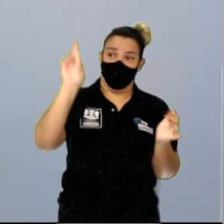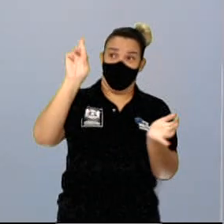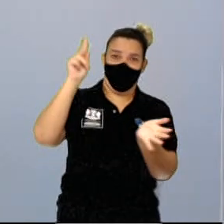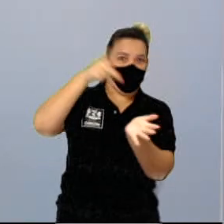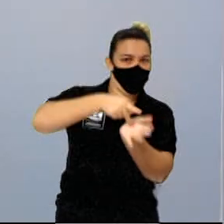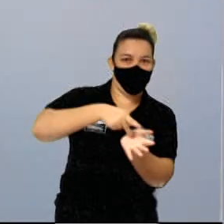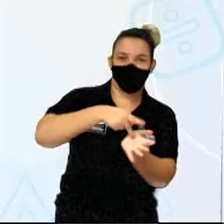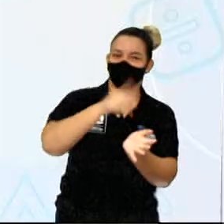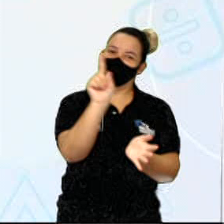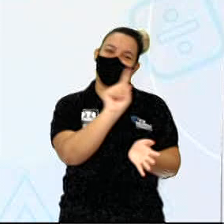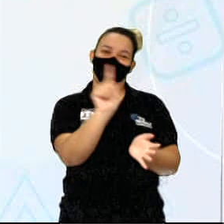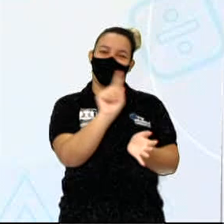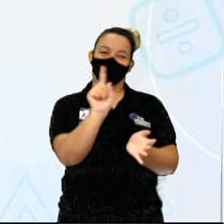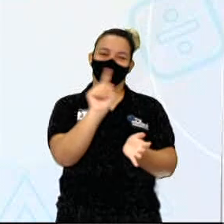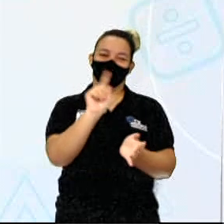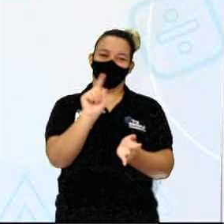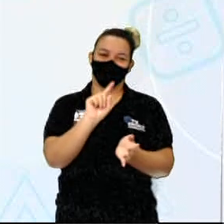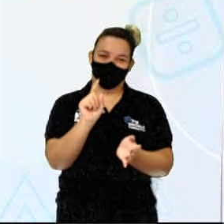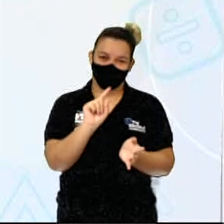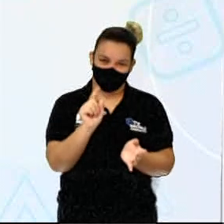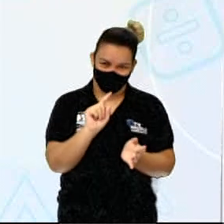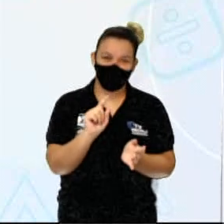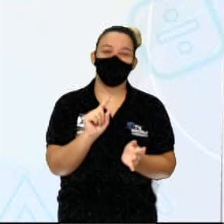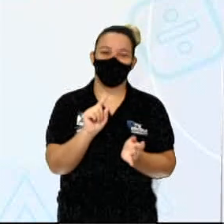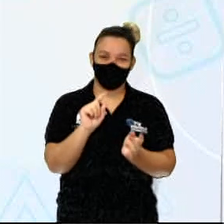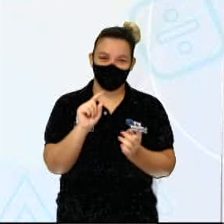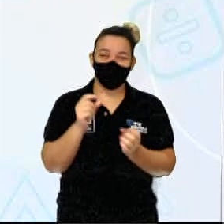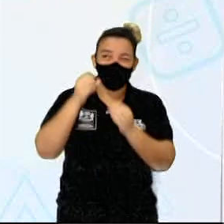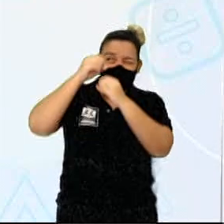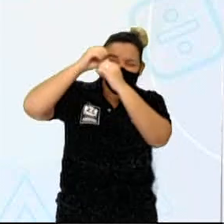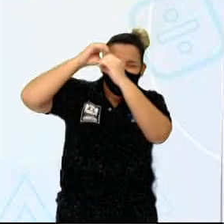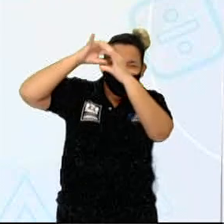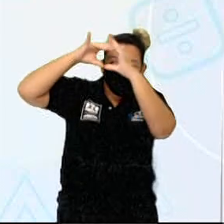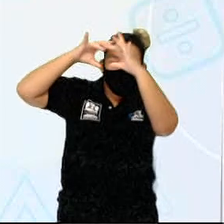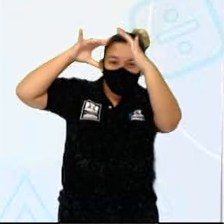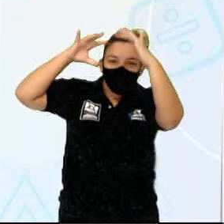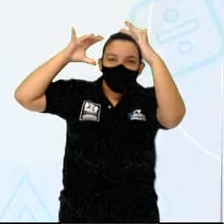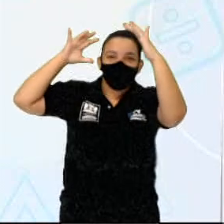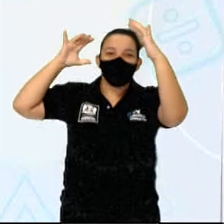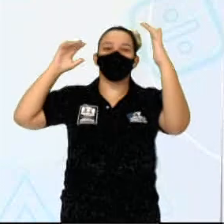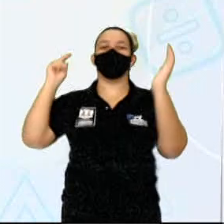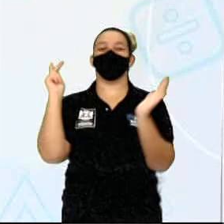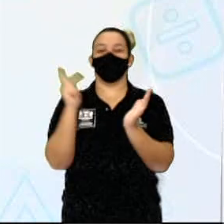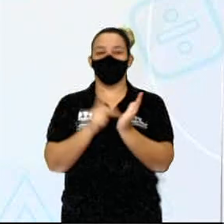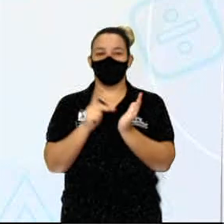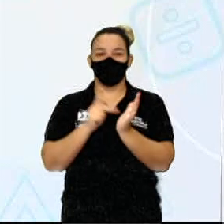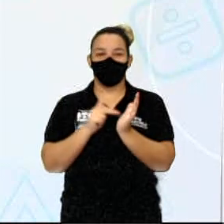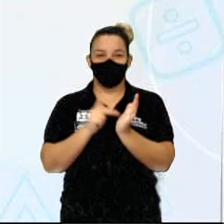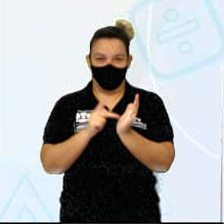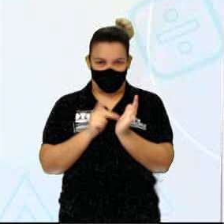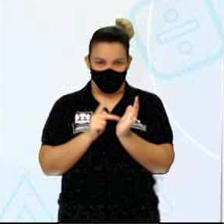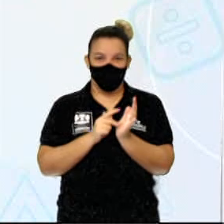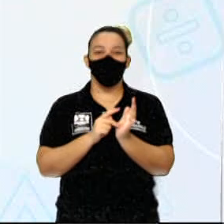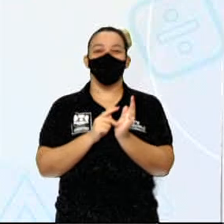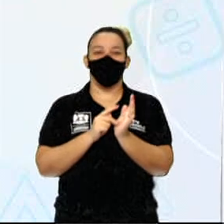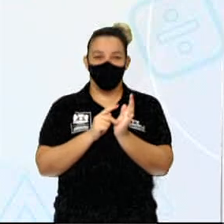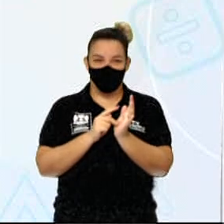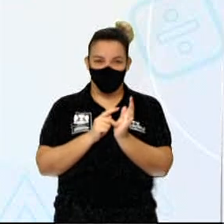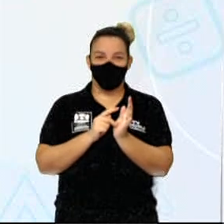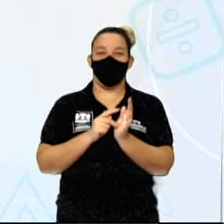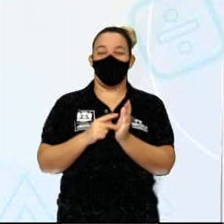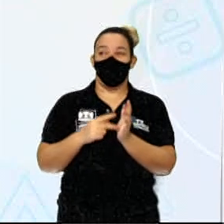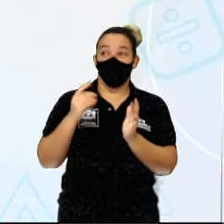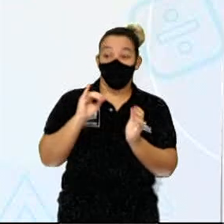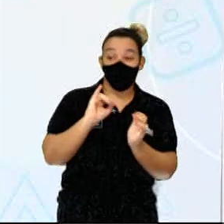bom? É alegórica porque existe uma transferência do que está sendo falado ali naquela história para a nossa